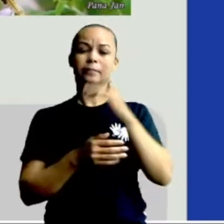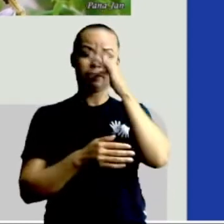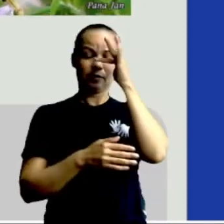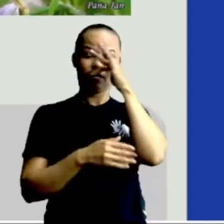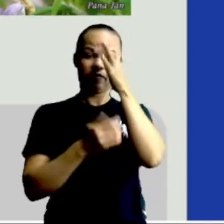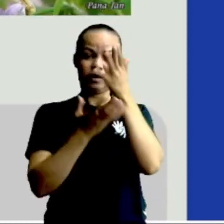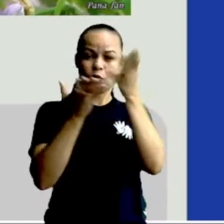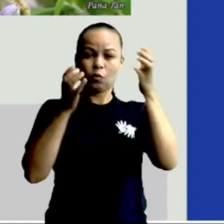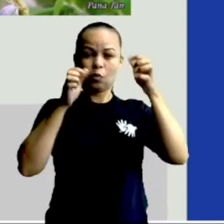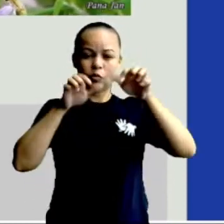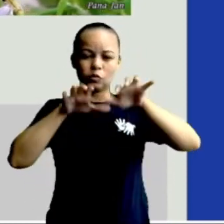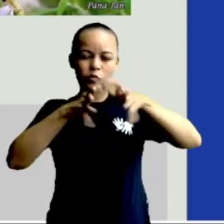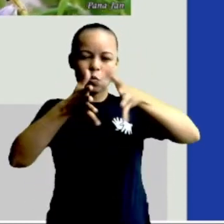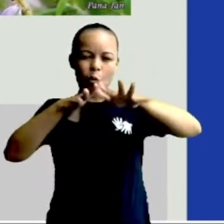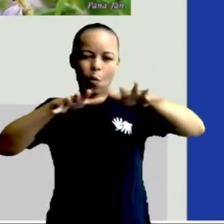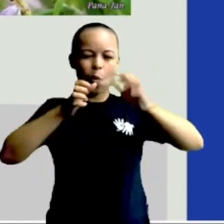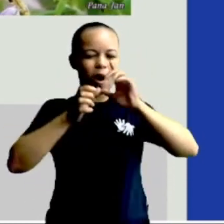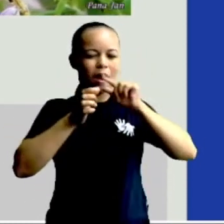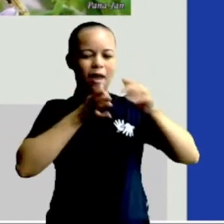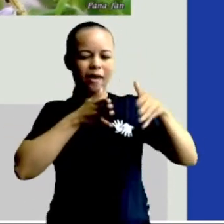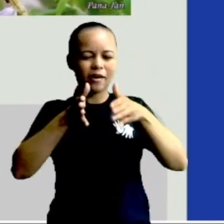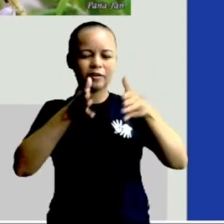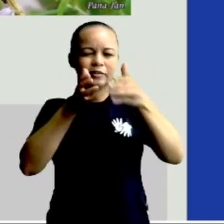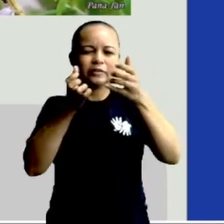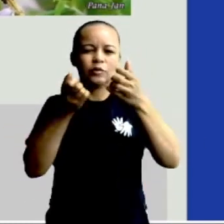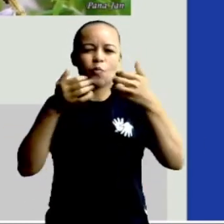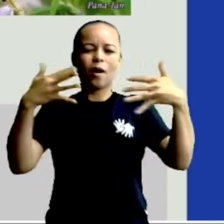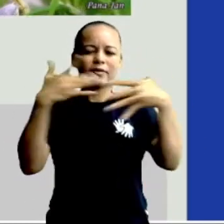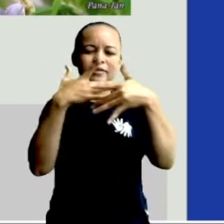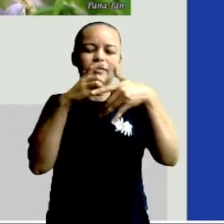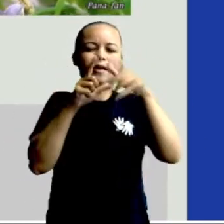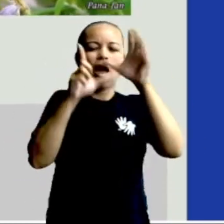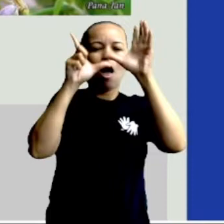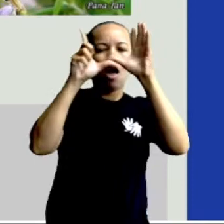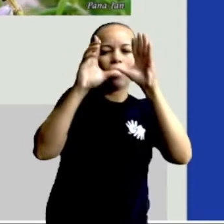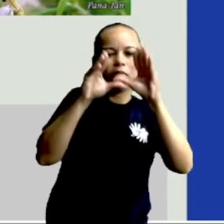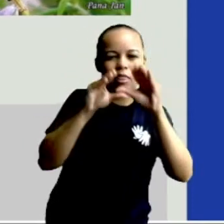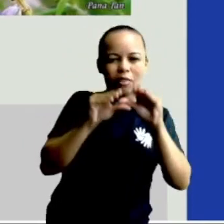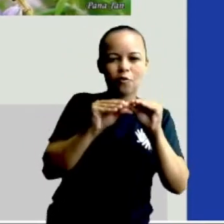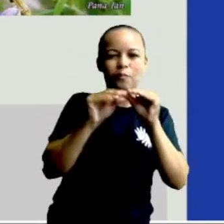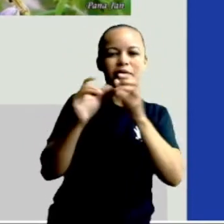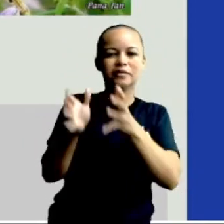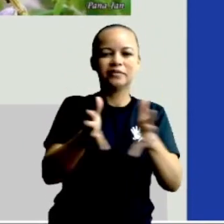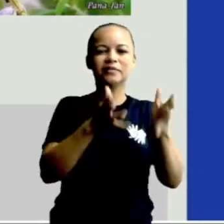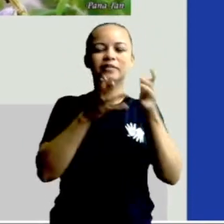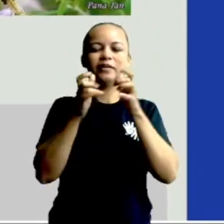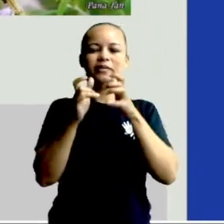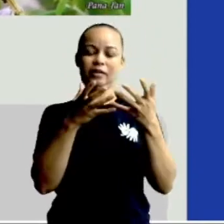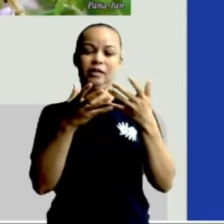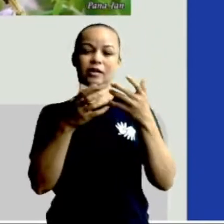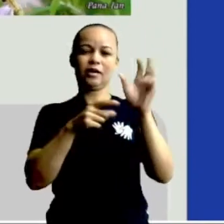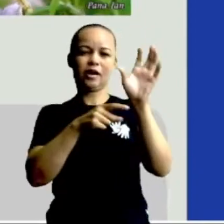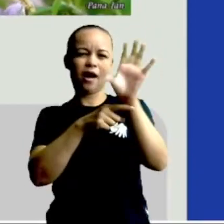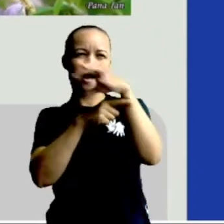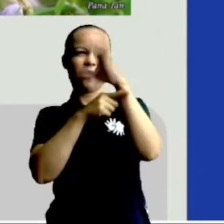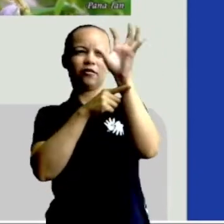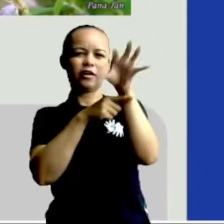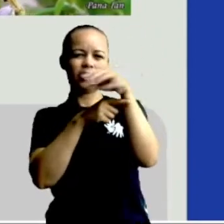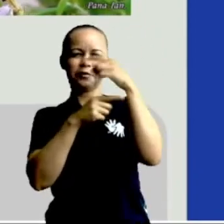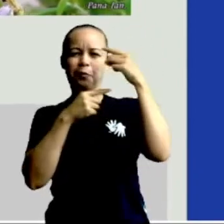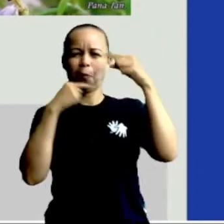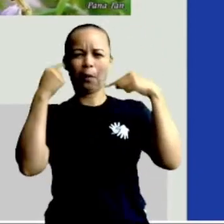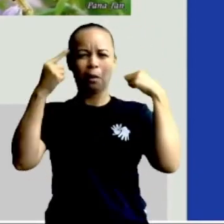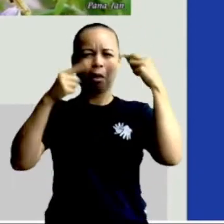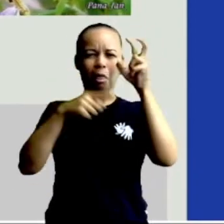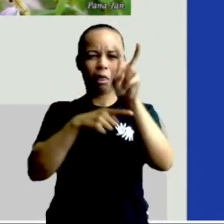sonhas. Na cidade adormecida, primavera vem chegando. Catavento enlouqueceu,